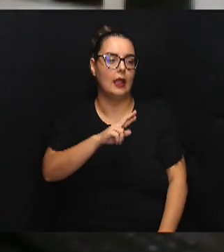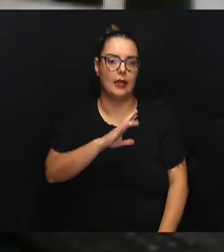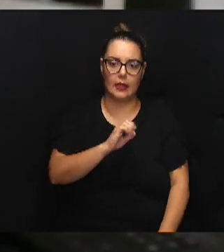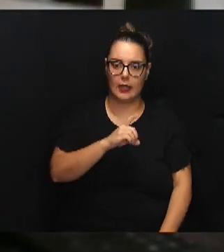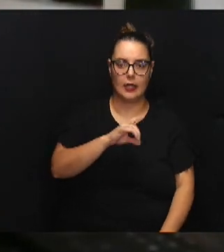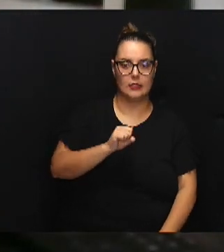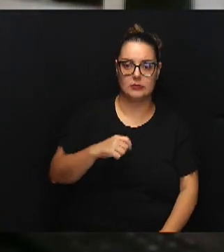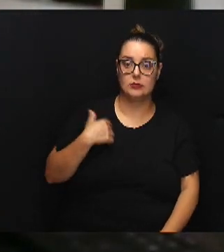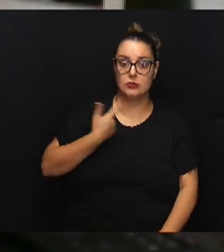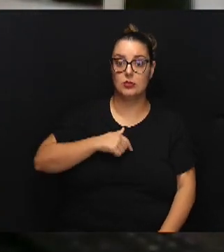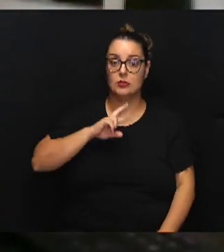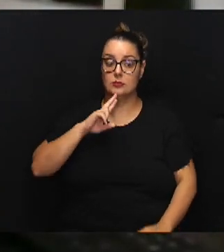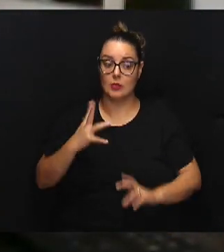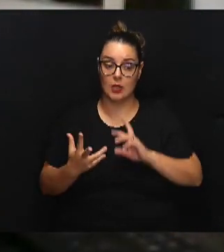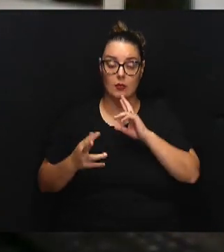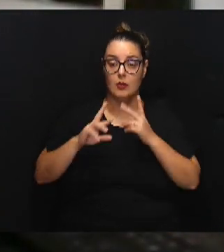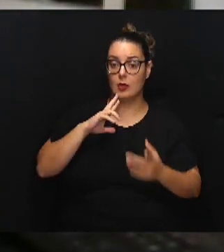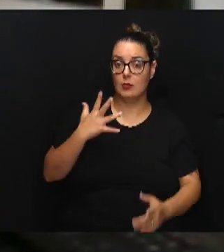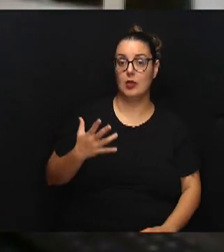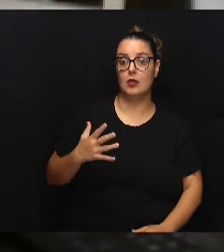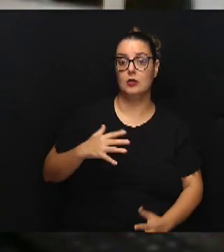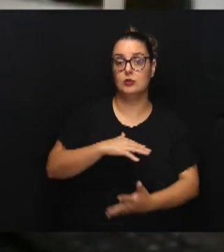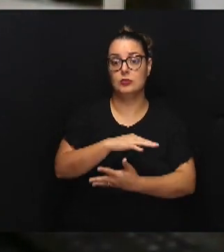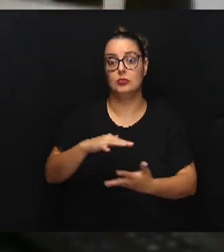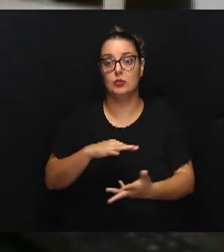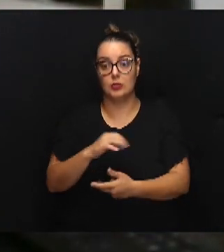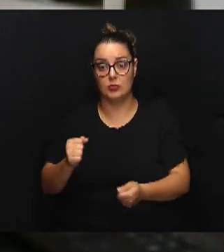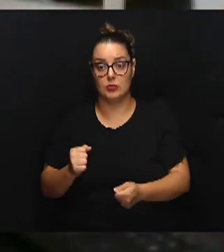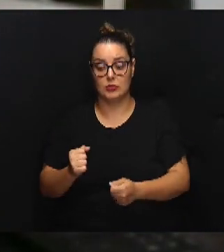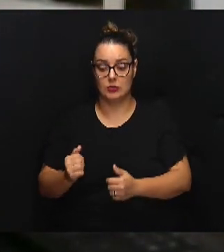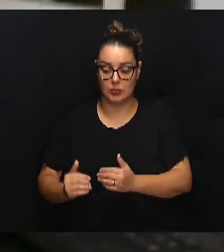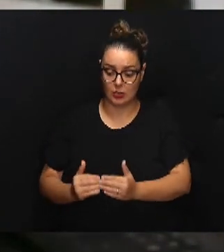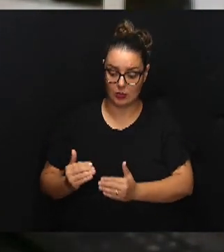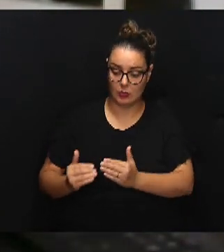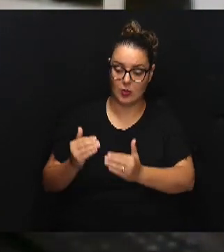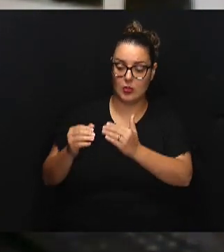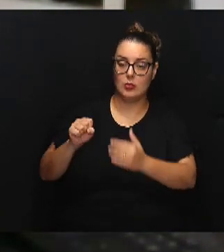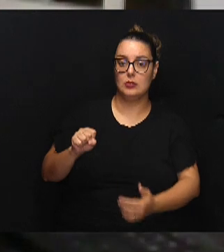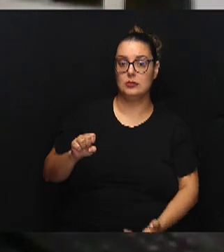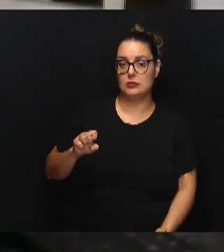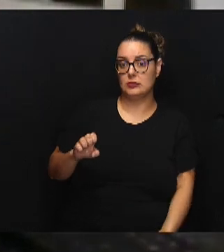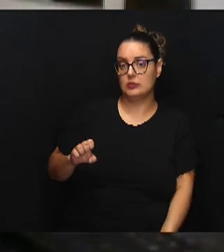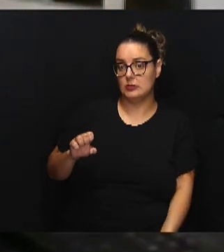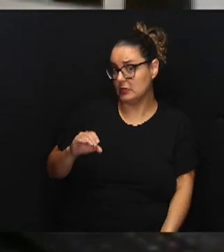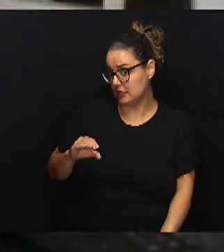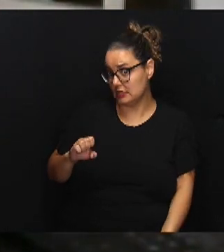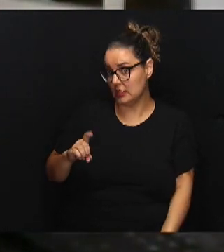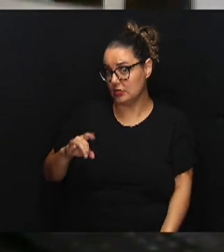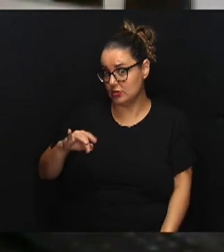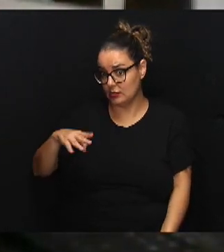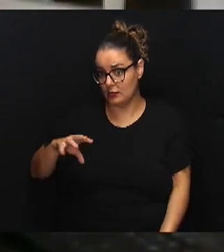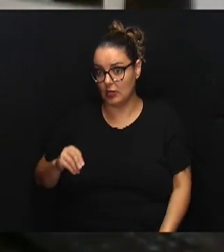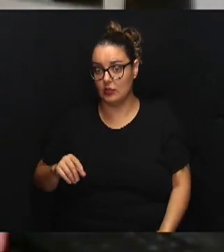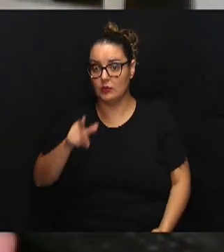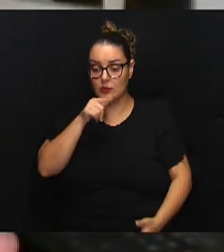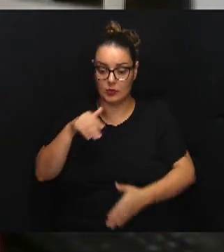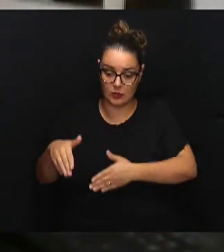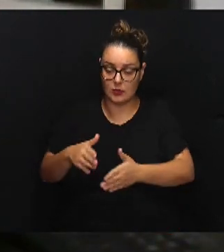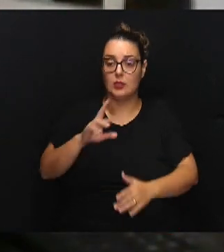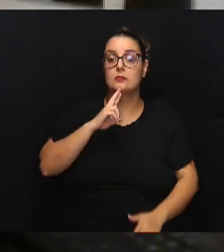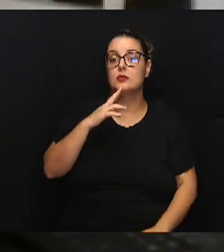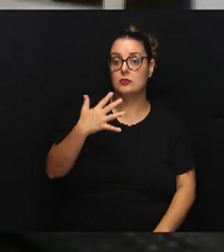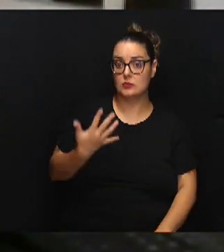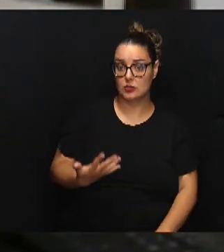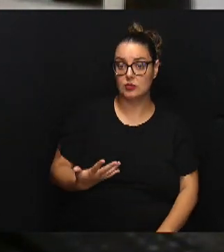aqui soluções sustentáveis, desde recuperar, né, sedimentos, a cava do rio, para que e também buscando